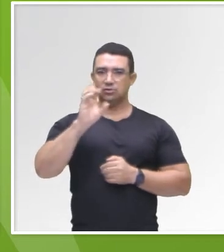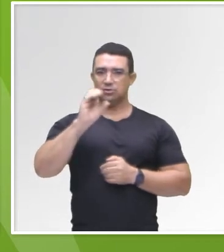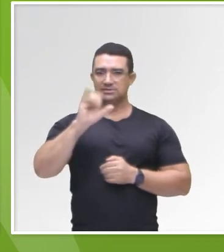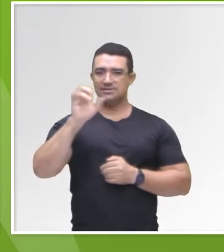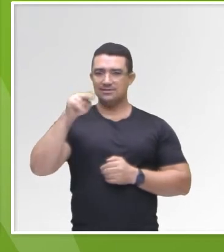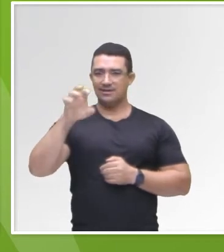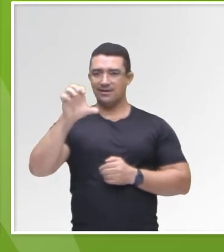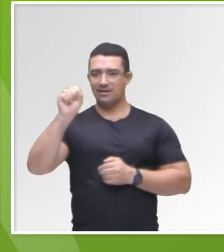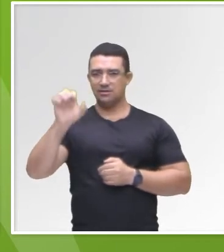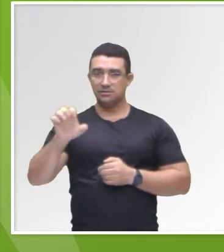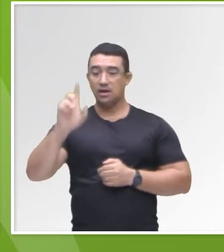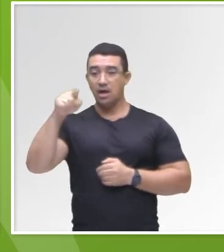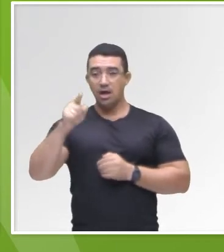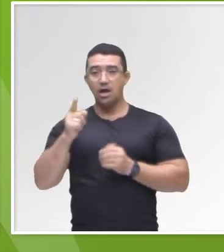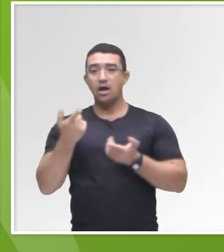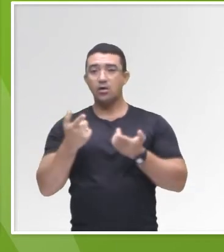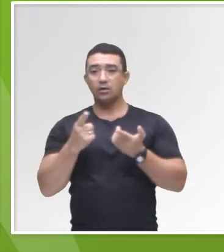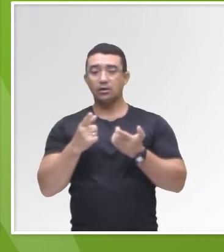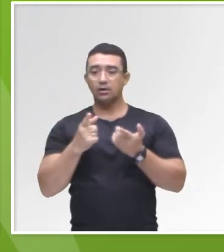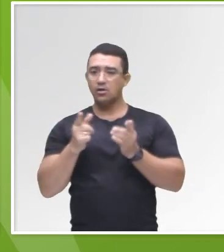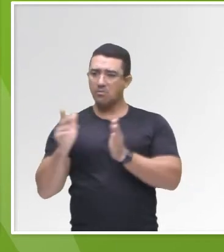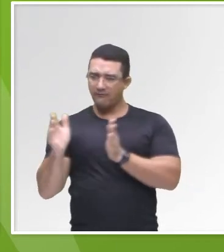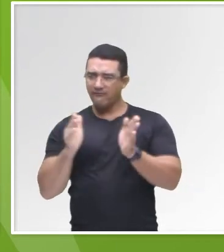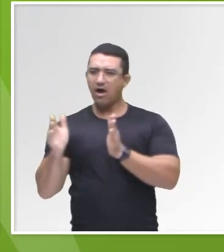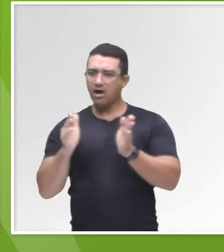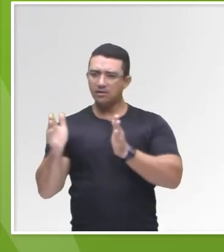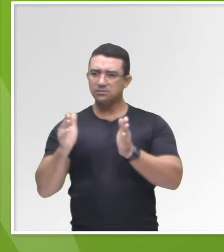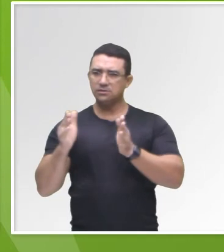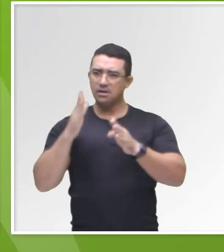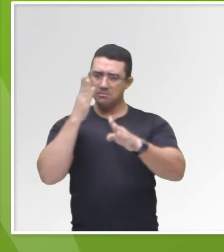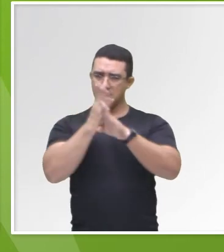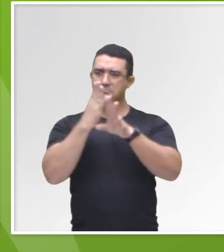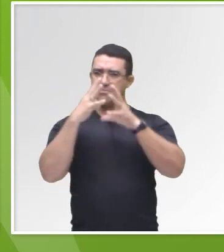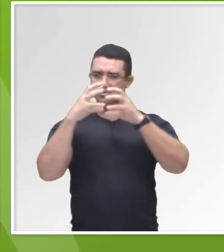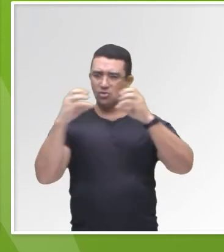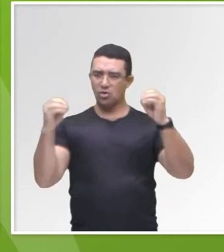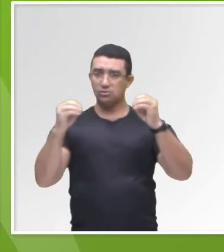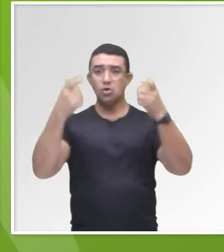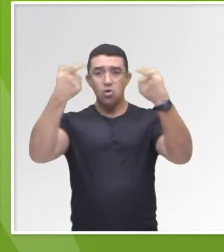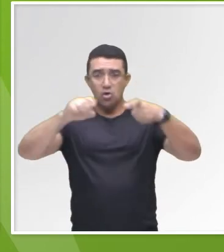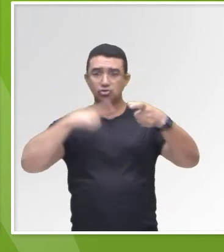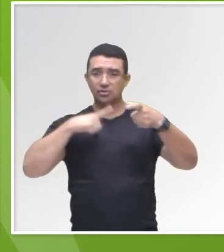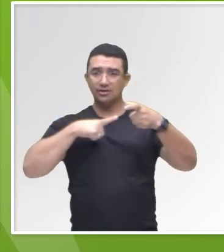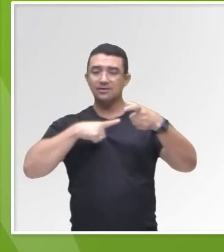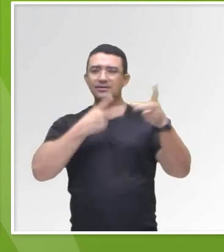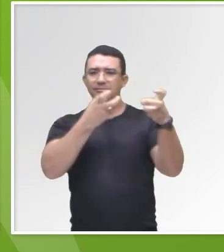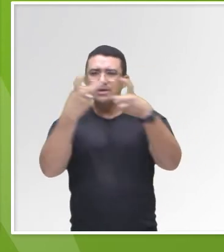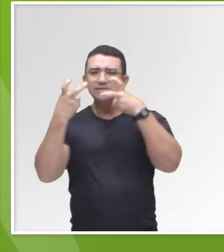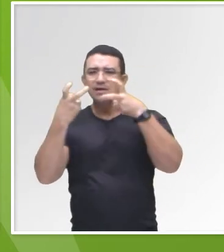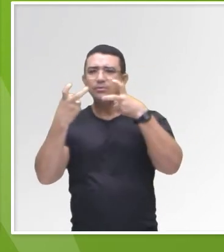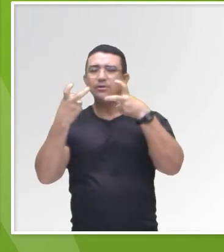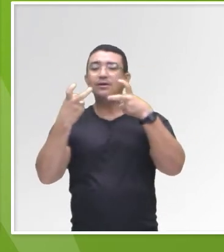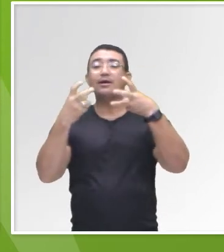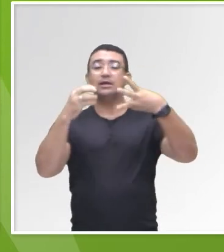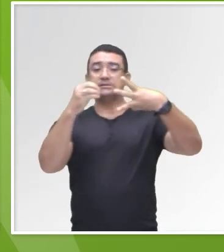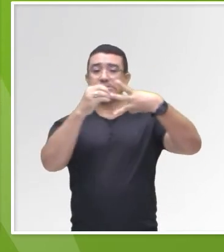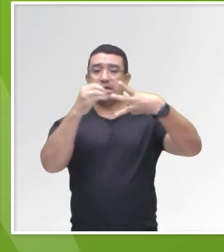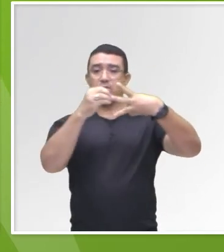mitose, né, somente onde a gente já tem a separação das células, onde a gente já observa as